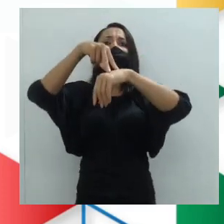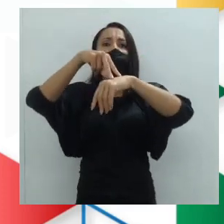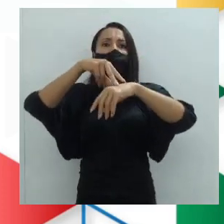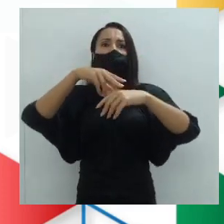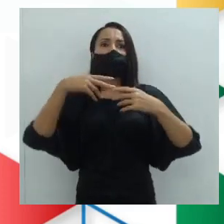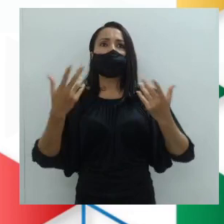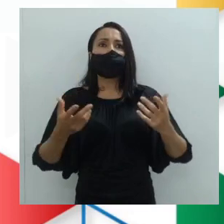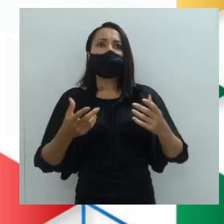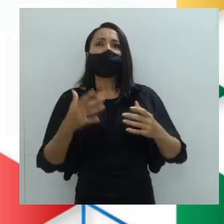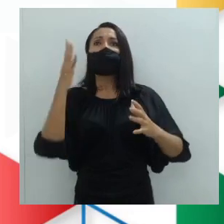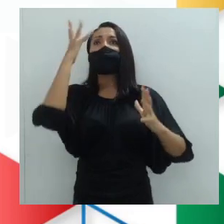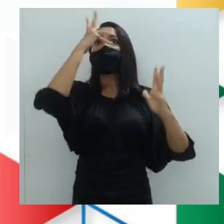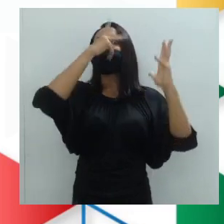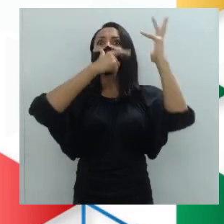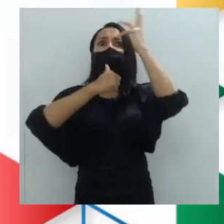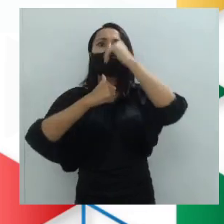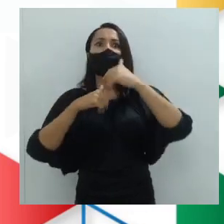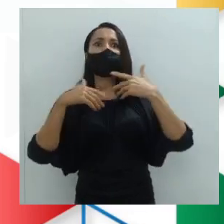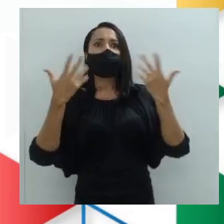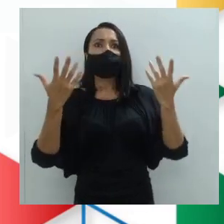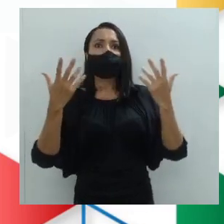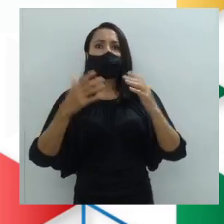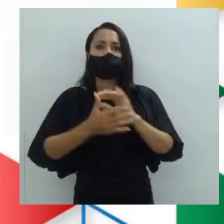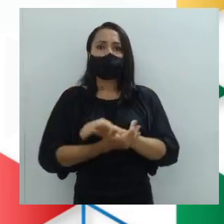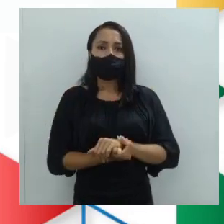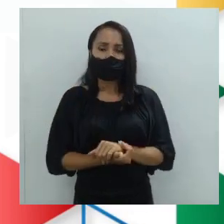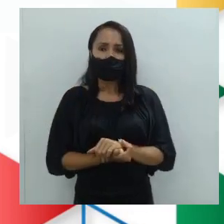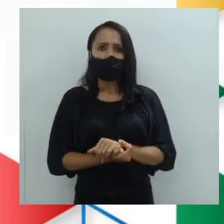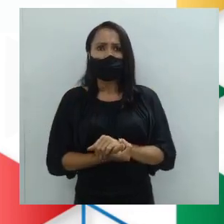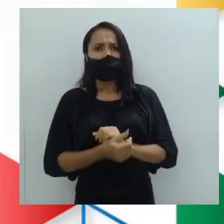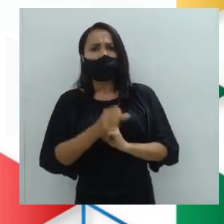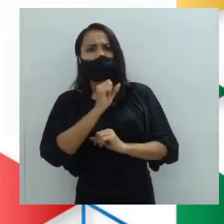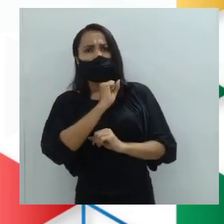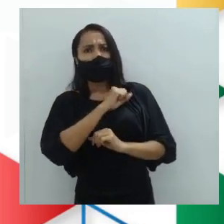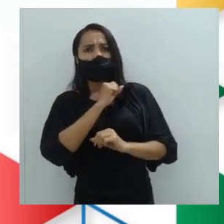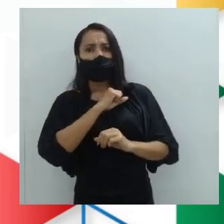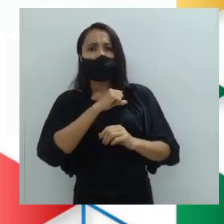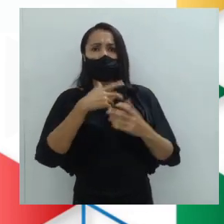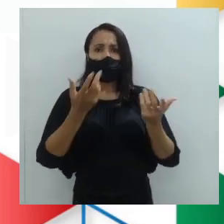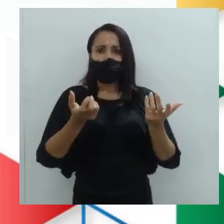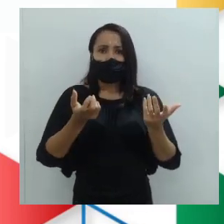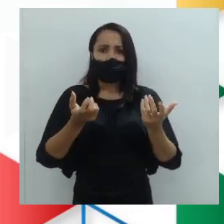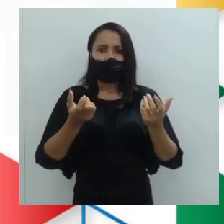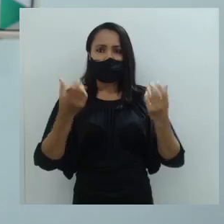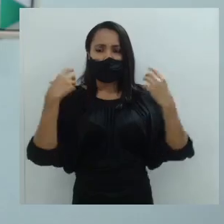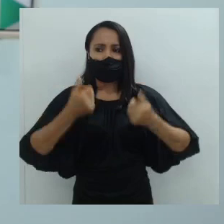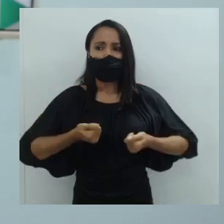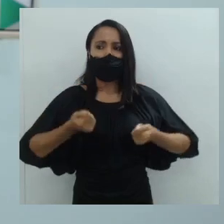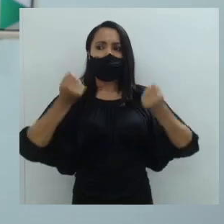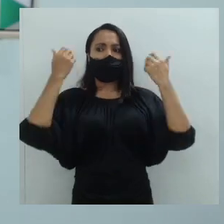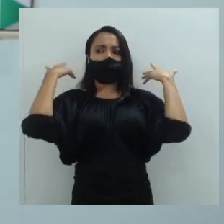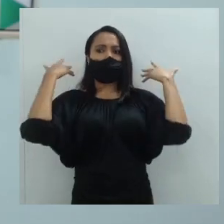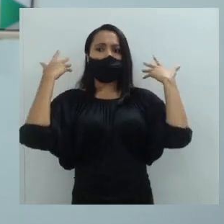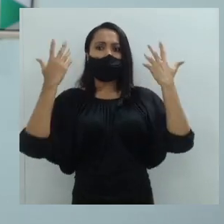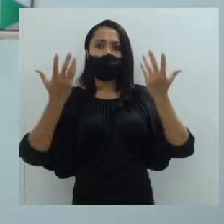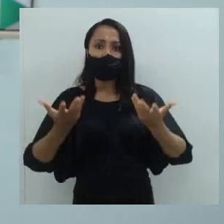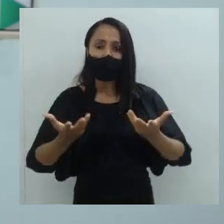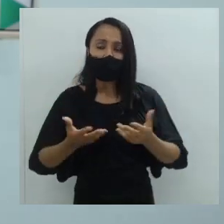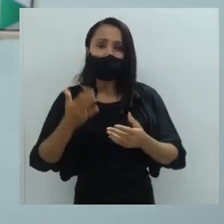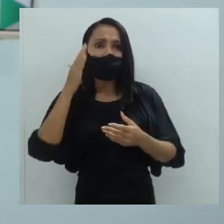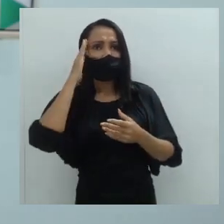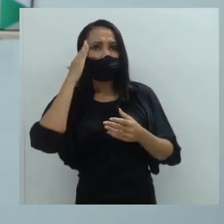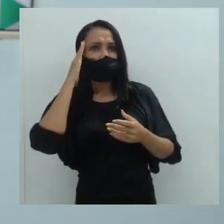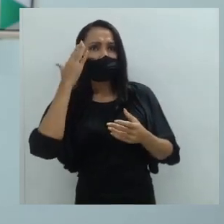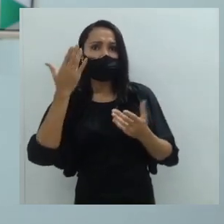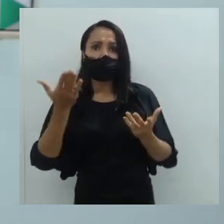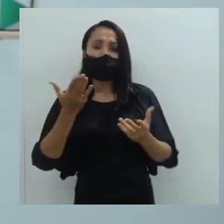diz, lindo! Olha só que maldade o namorado faz. O que é que a gente pode entender? Aí justamente que há um